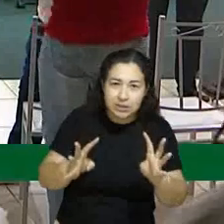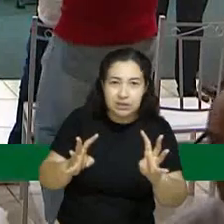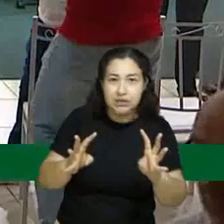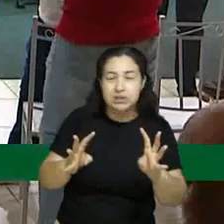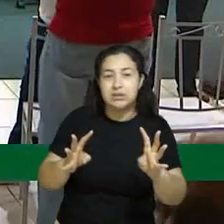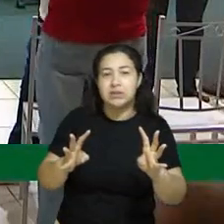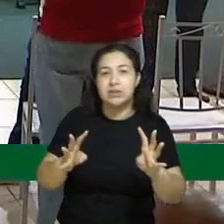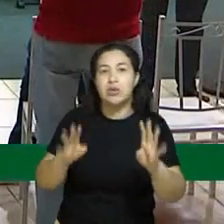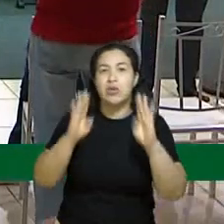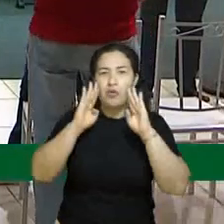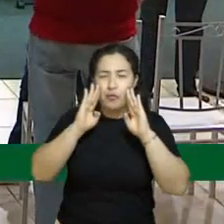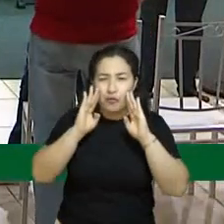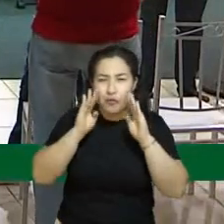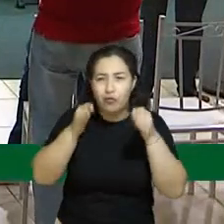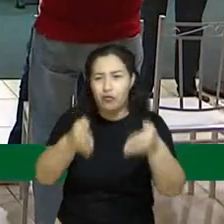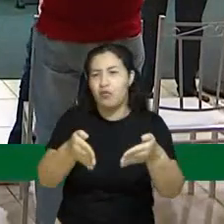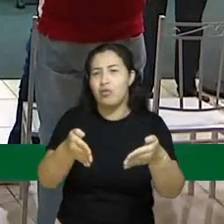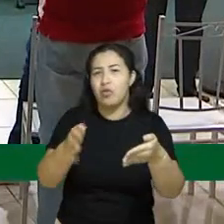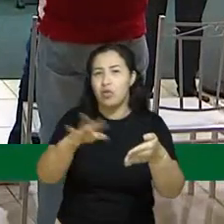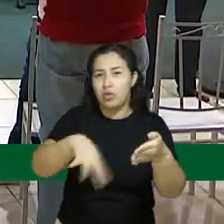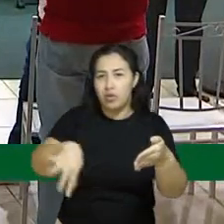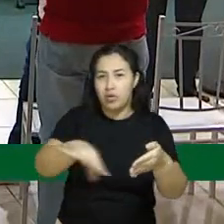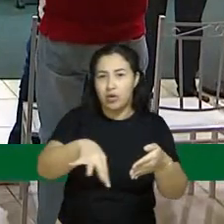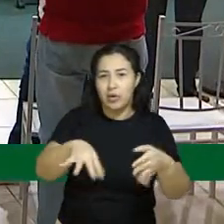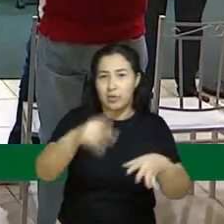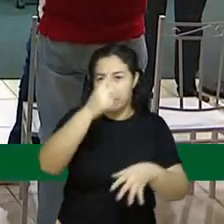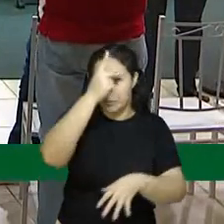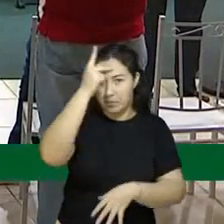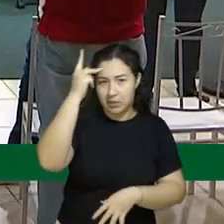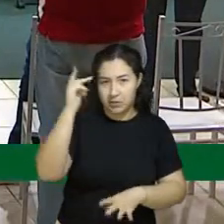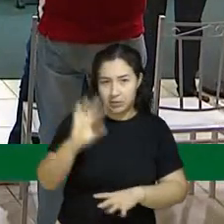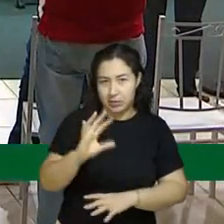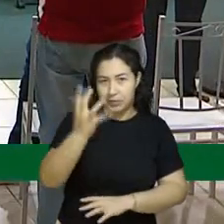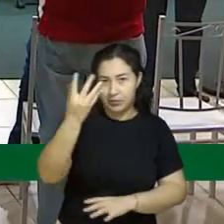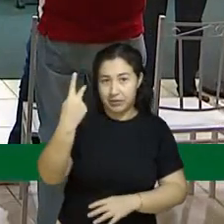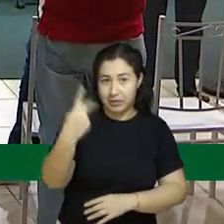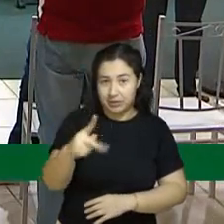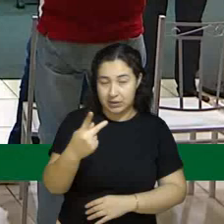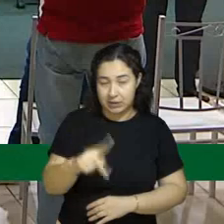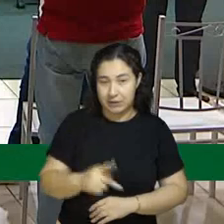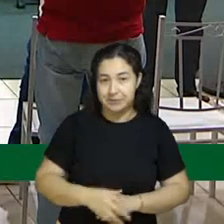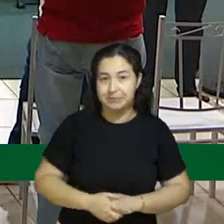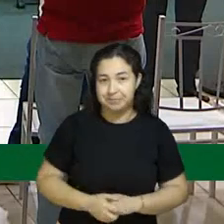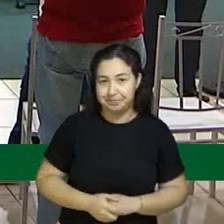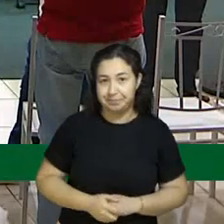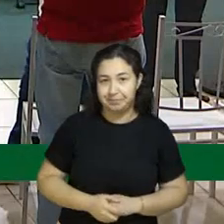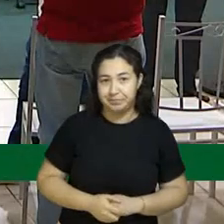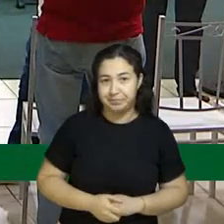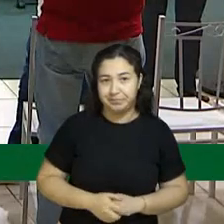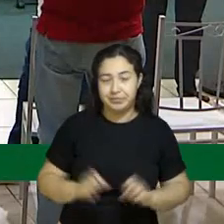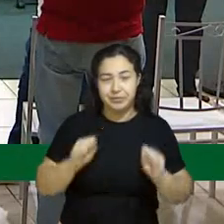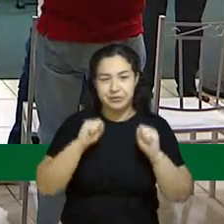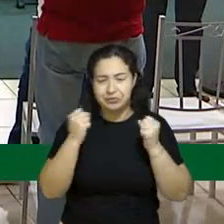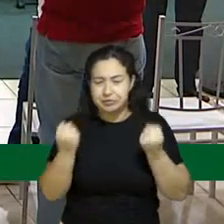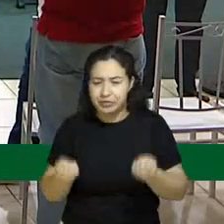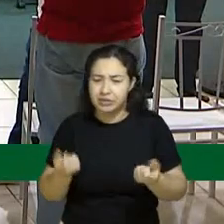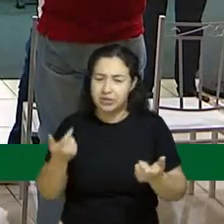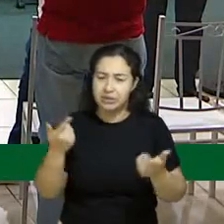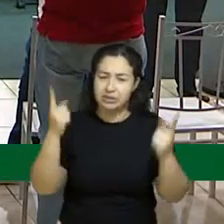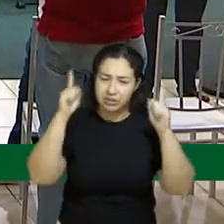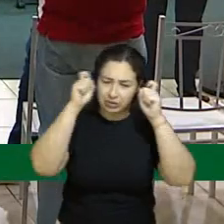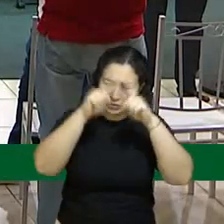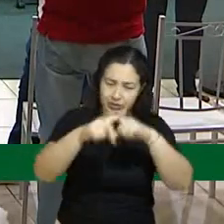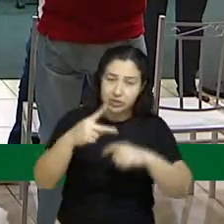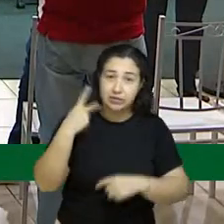amiúde, as situações, as dificuldades, os enfrentamentos que vivem nossos vereadores,